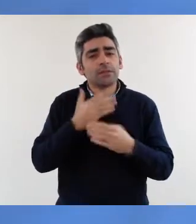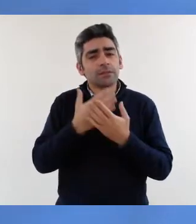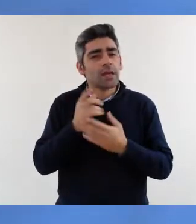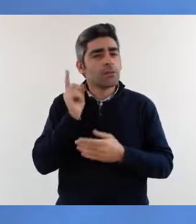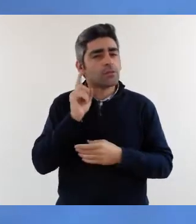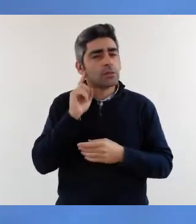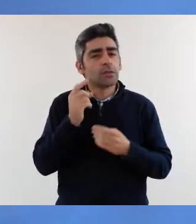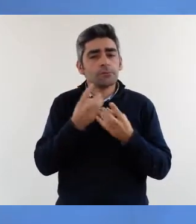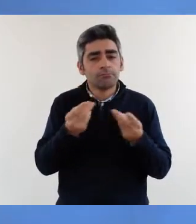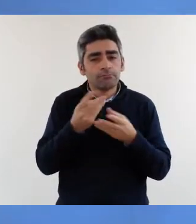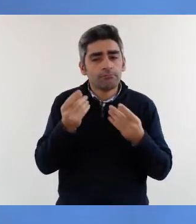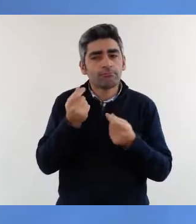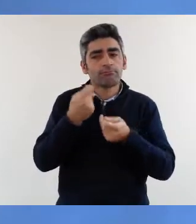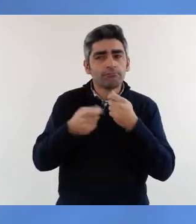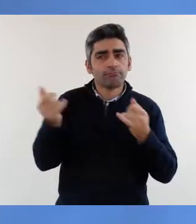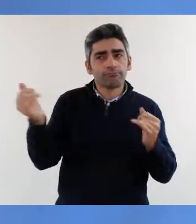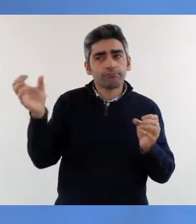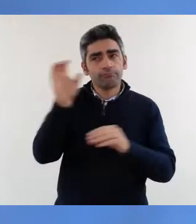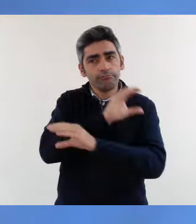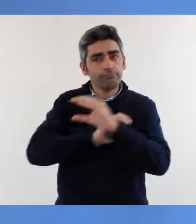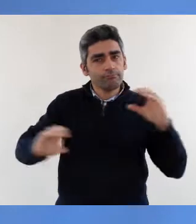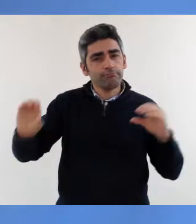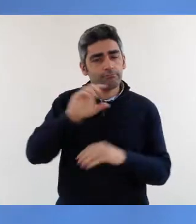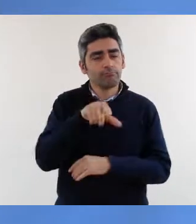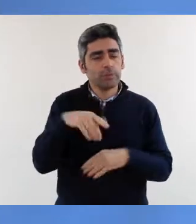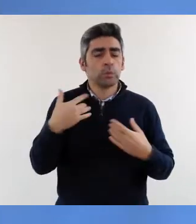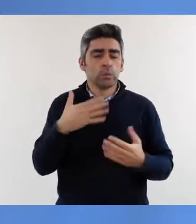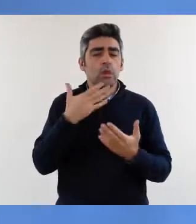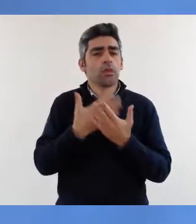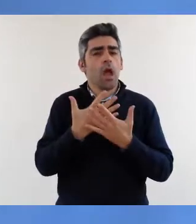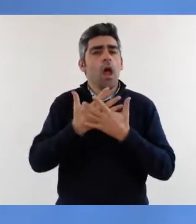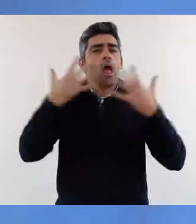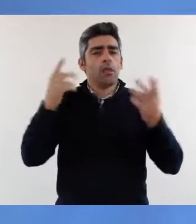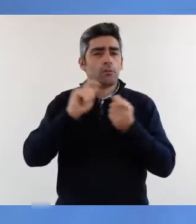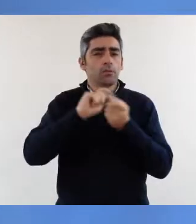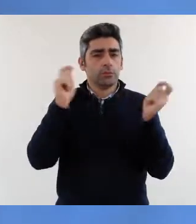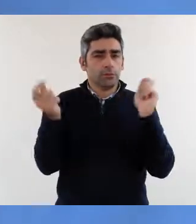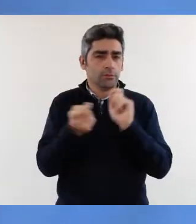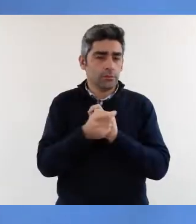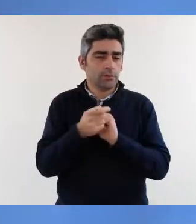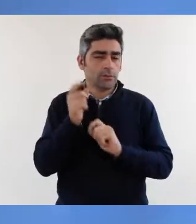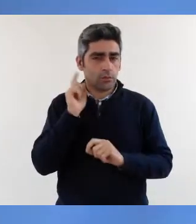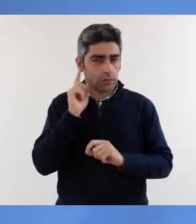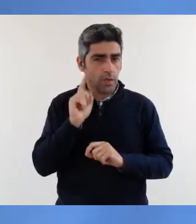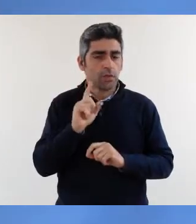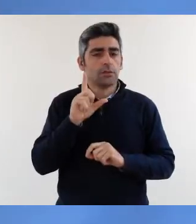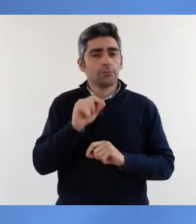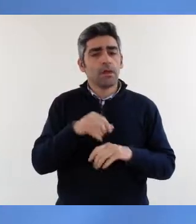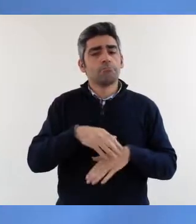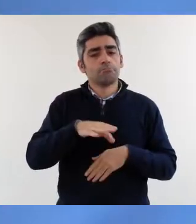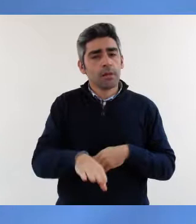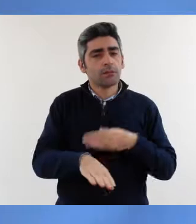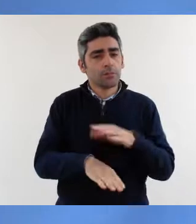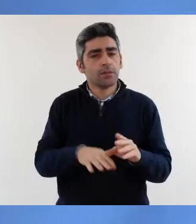de sensibilizá a importância dos bens transacionáveis e foi uma modificação fundamental